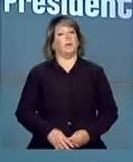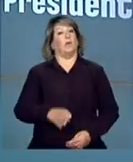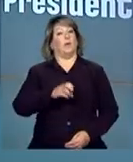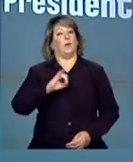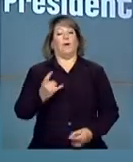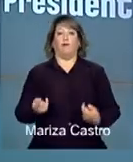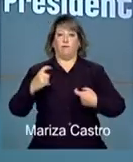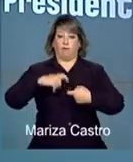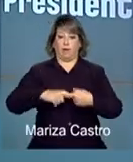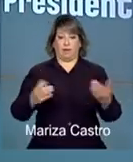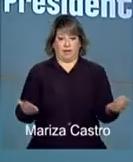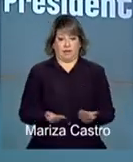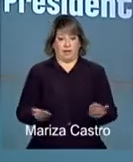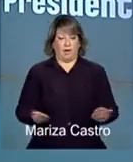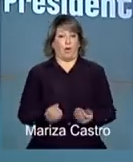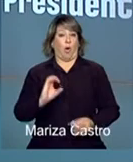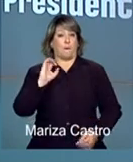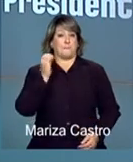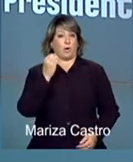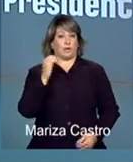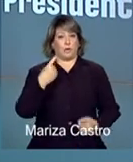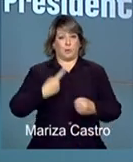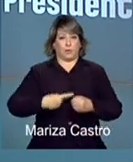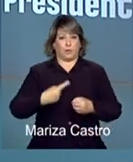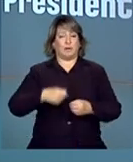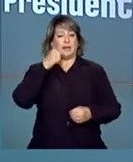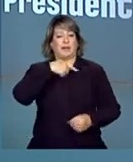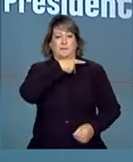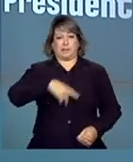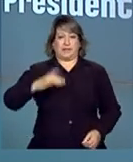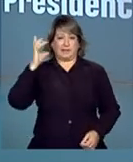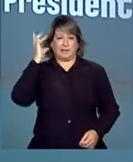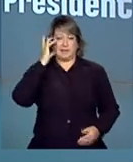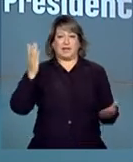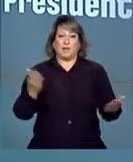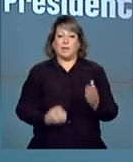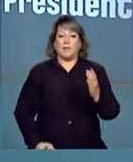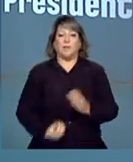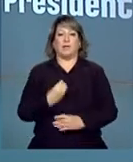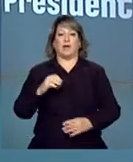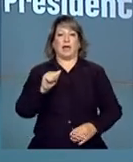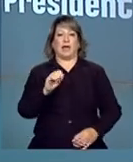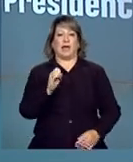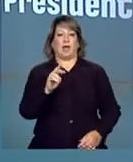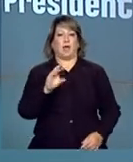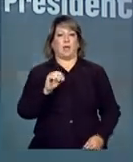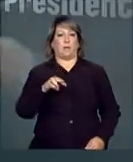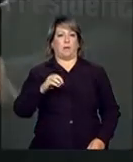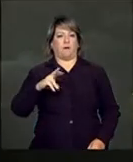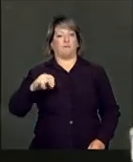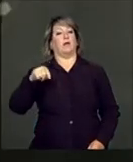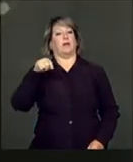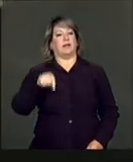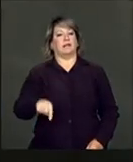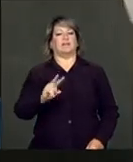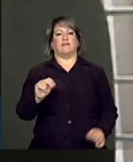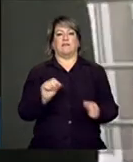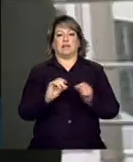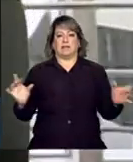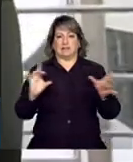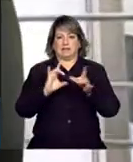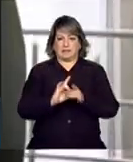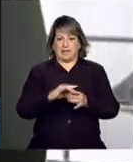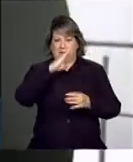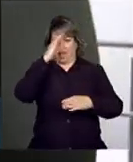Olá, voltamos nesse momento a Porto Alegre, onde a presidenta Dilma Rousseff inaugura o aeromóvel. A linha vai fazer a ligação entre a